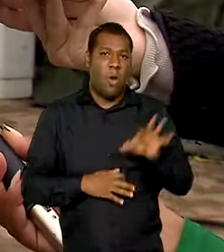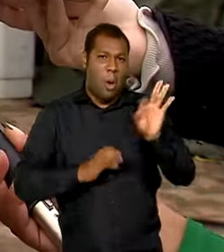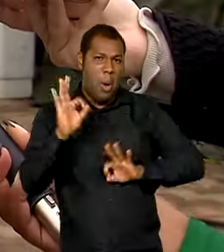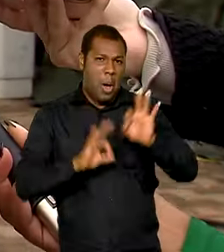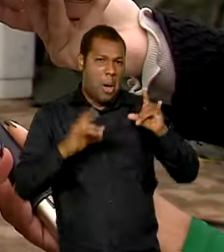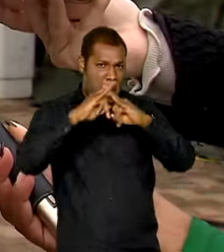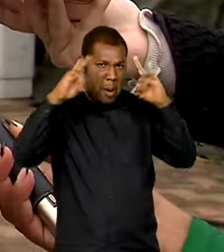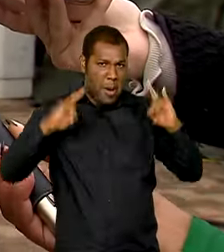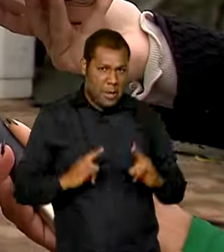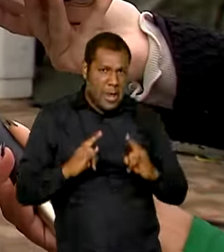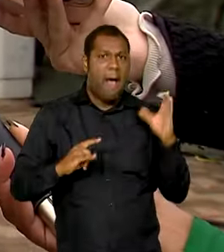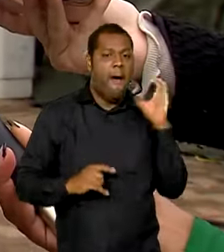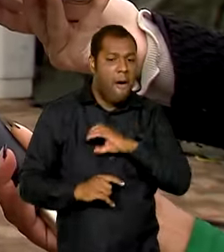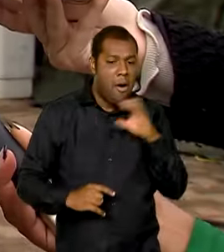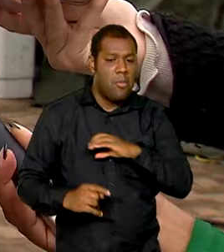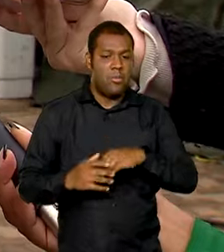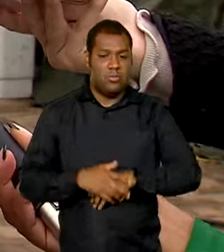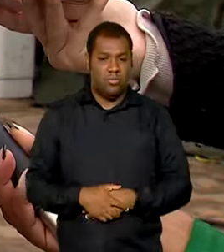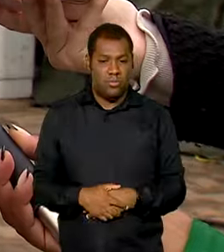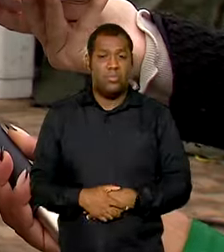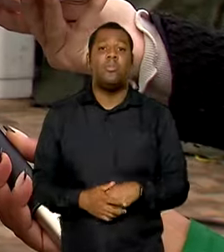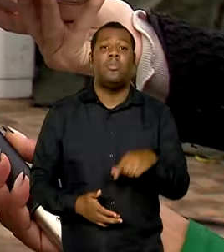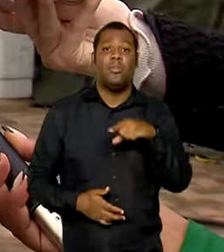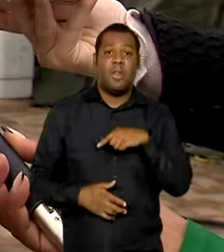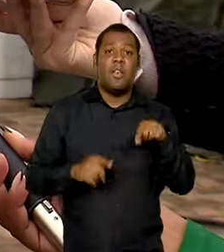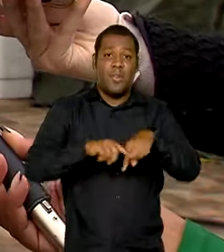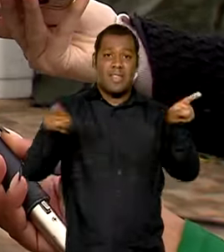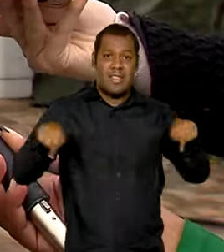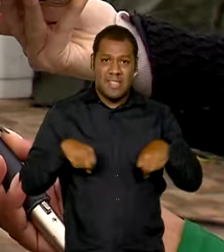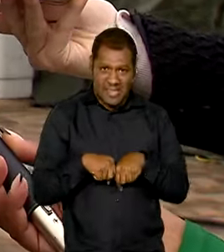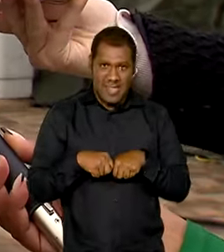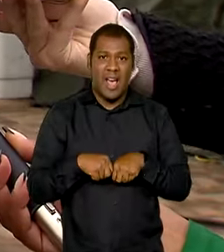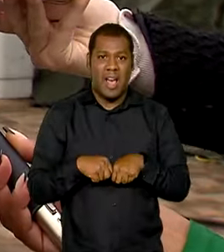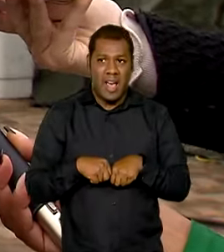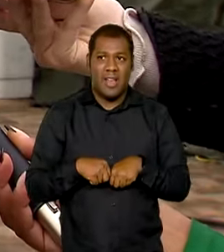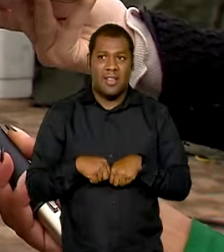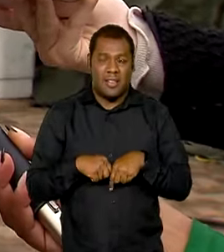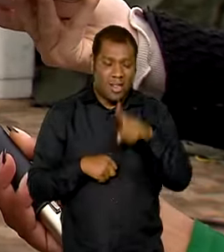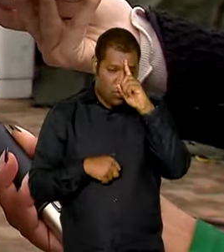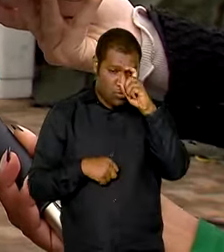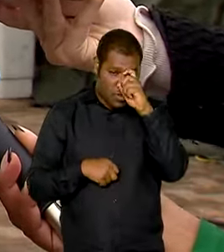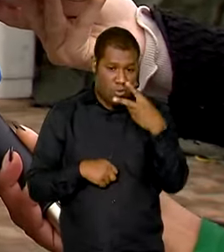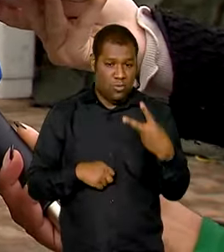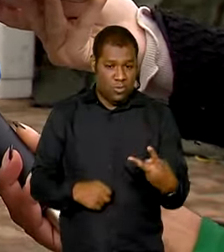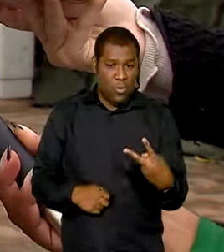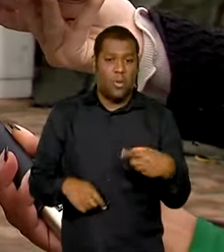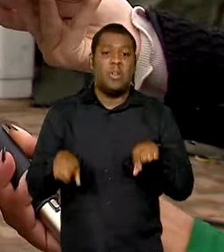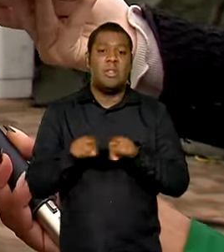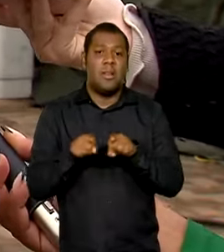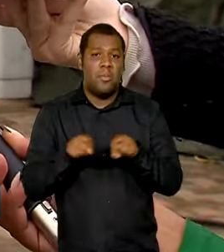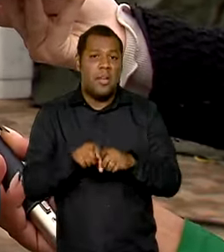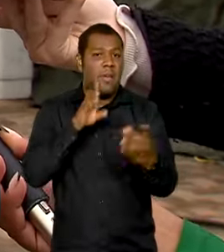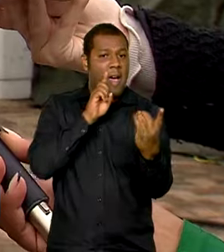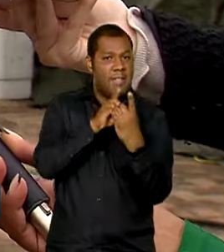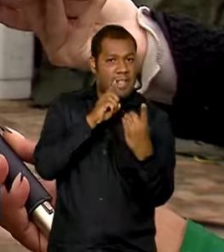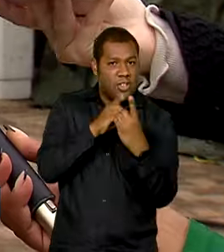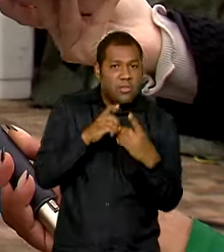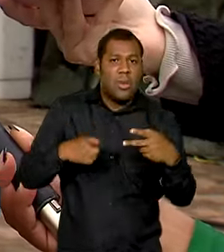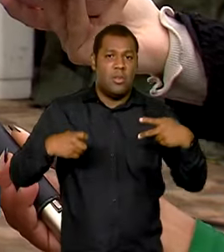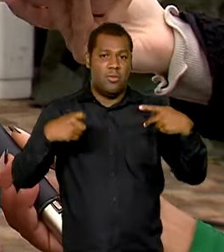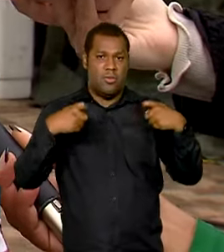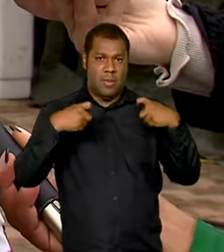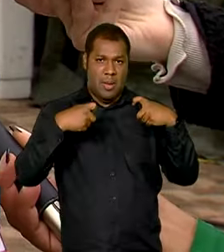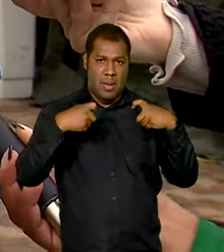né, compostos por 2 módulos de ambulatório, um de atendimento clínico, outro de atendimento pediátrico, um módulo